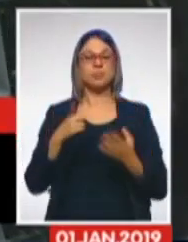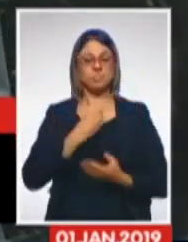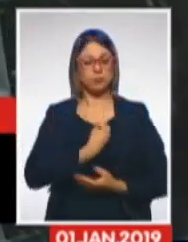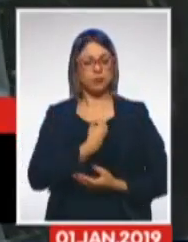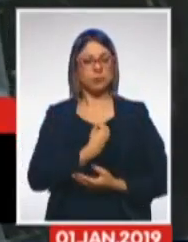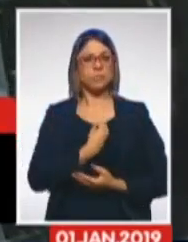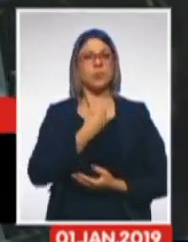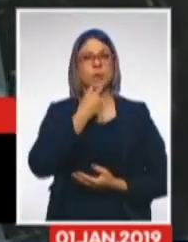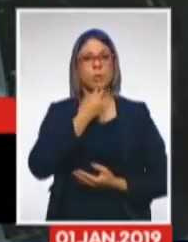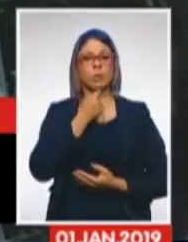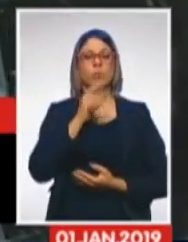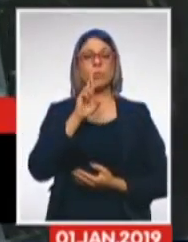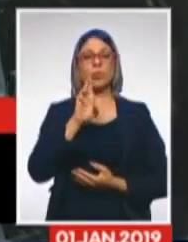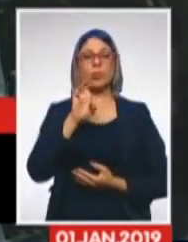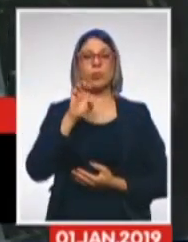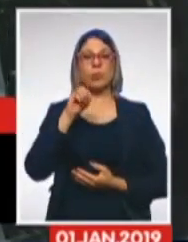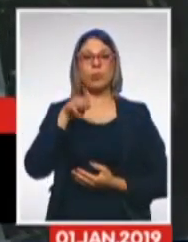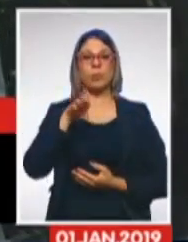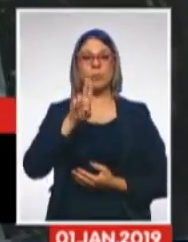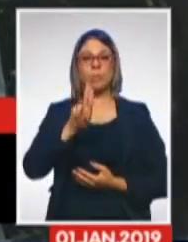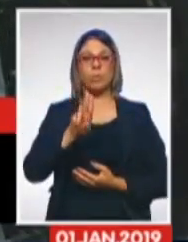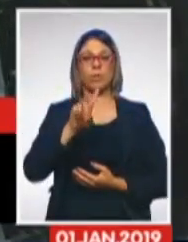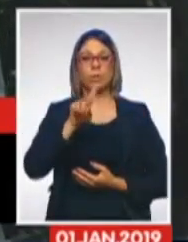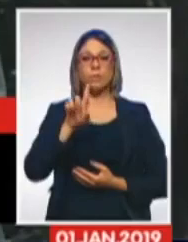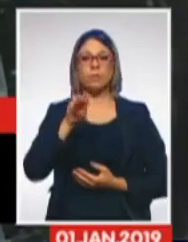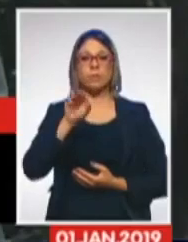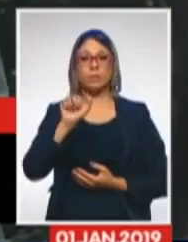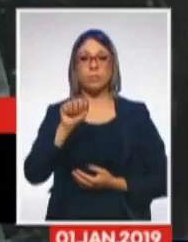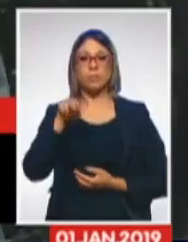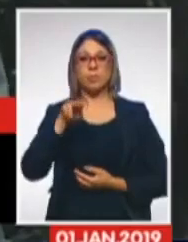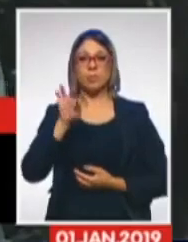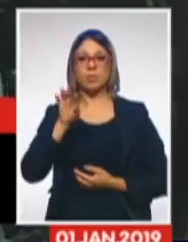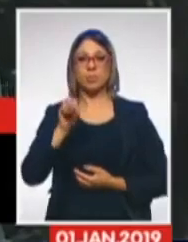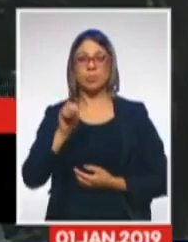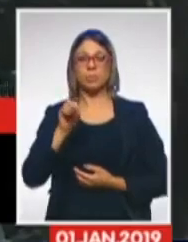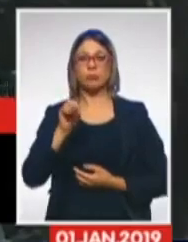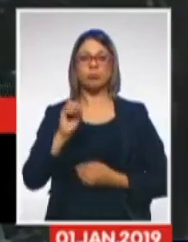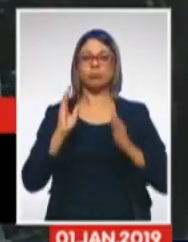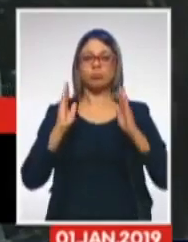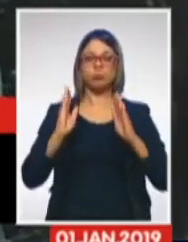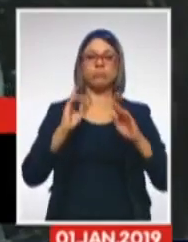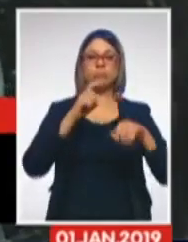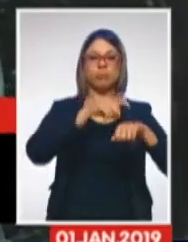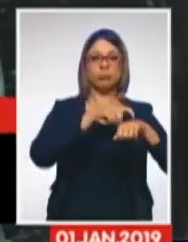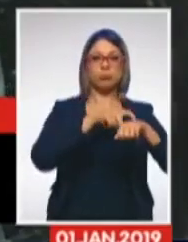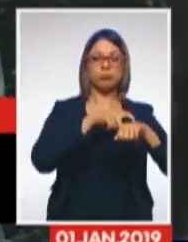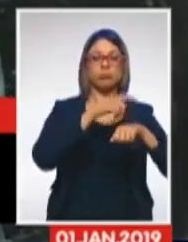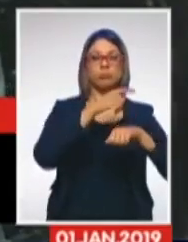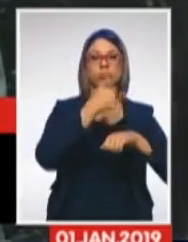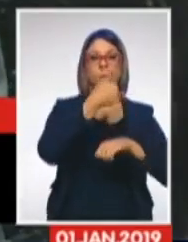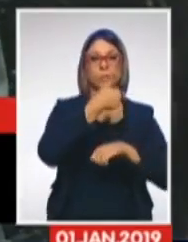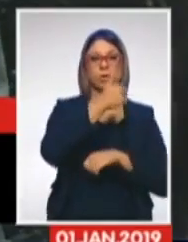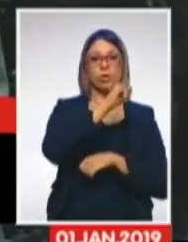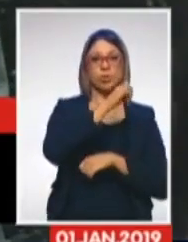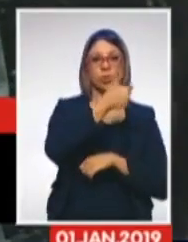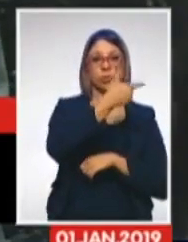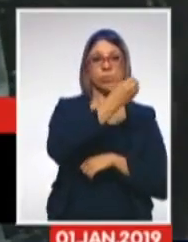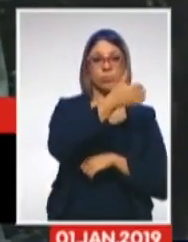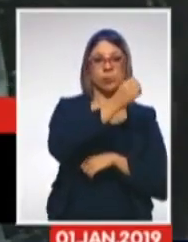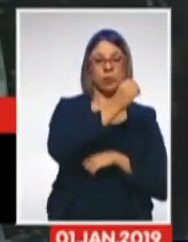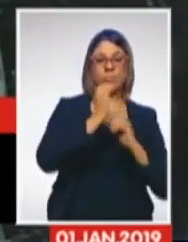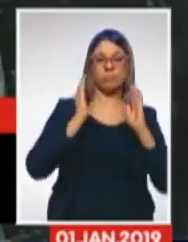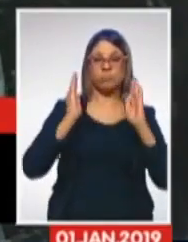senhor Romeu Zema Neto, eleito para o período de 1º de janeiro de 2019 a